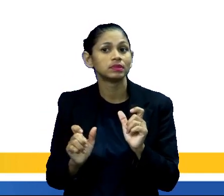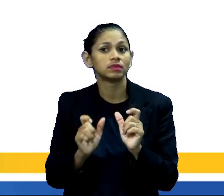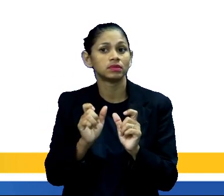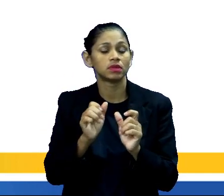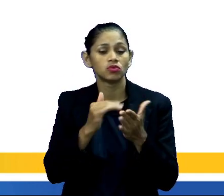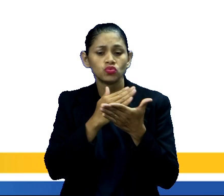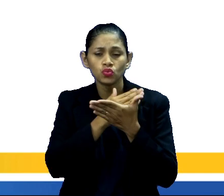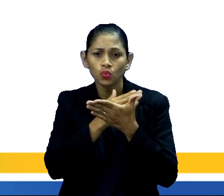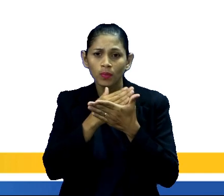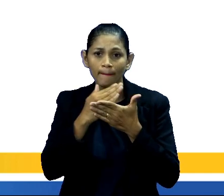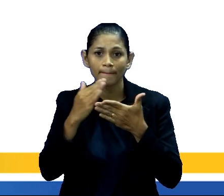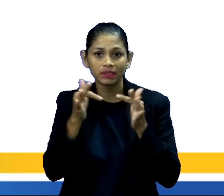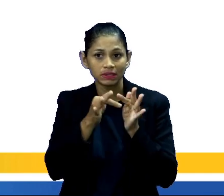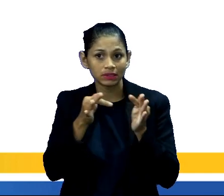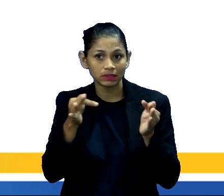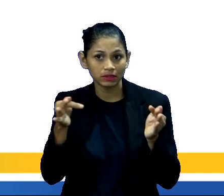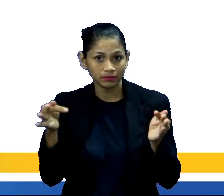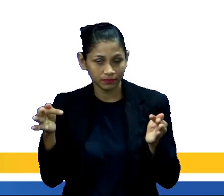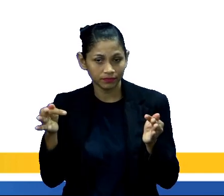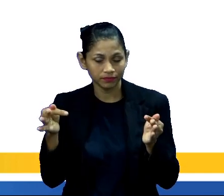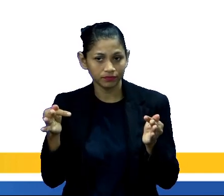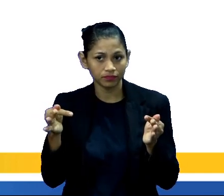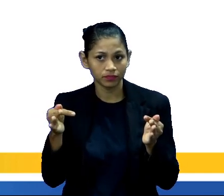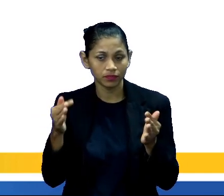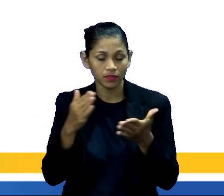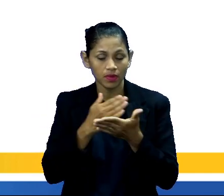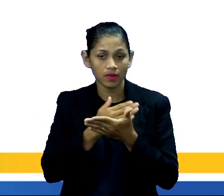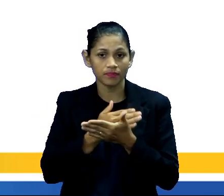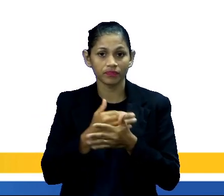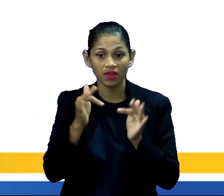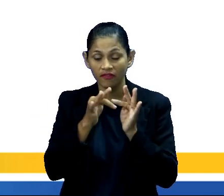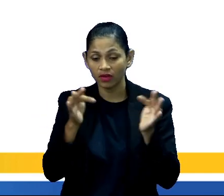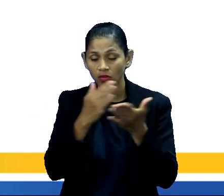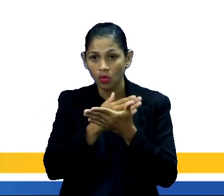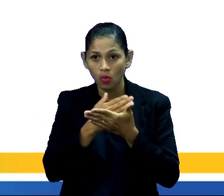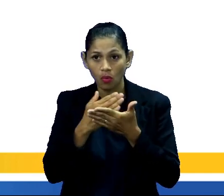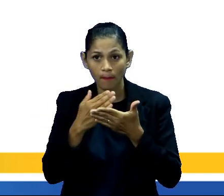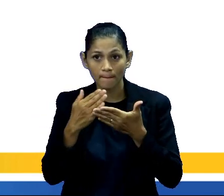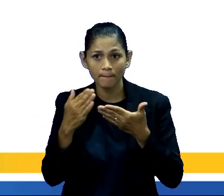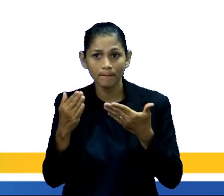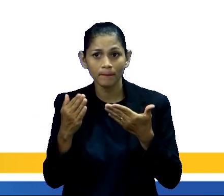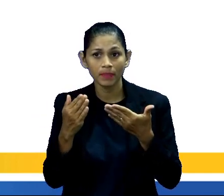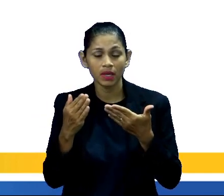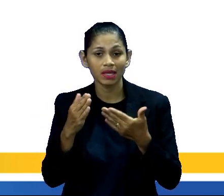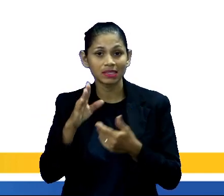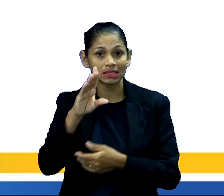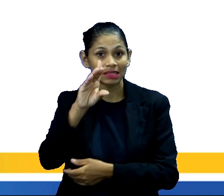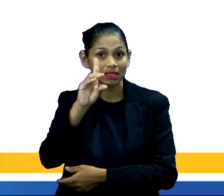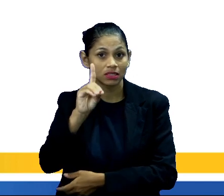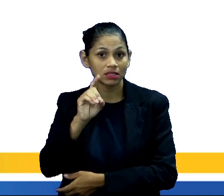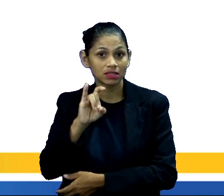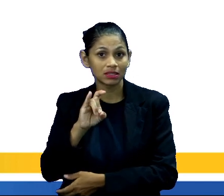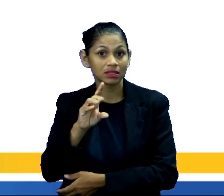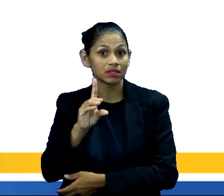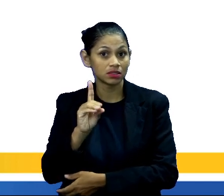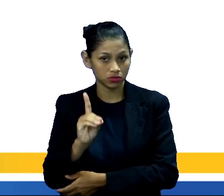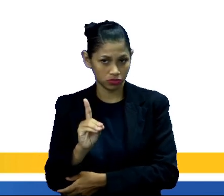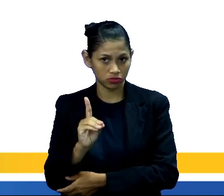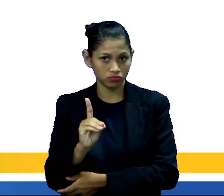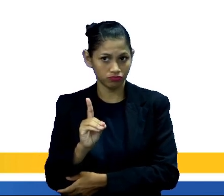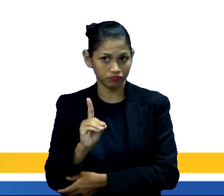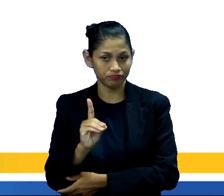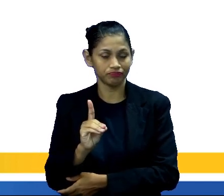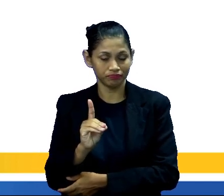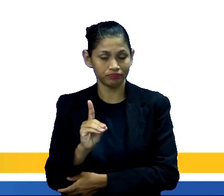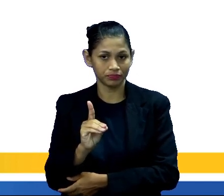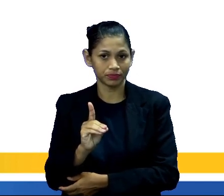início da frase. Vocês viram ali que a frase começa com Did you work yesterday? Você trabalhou ontem? Então,